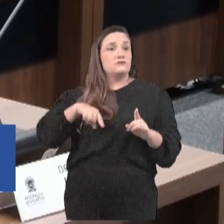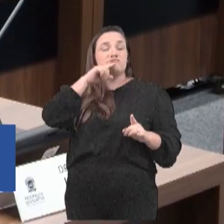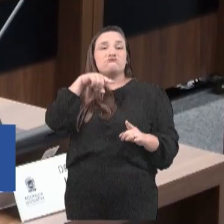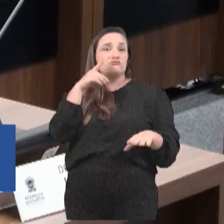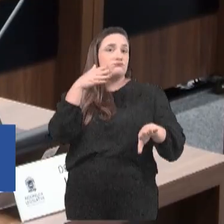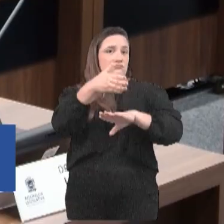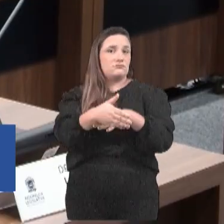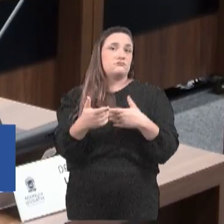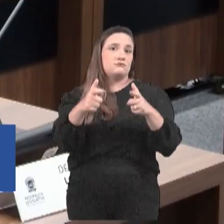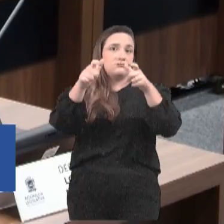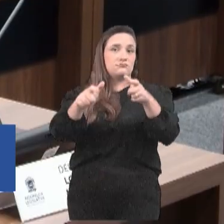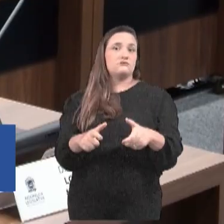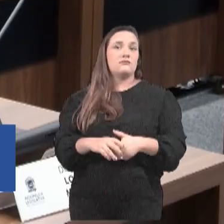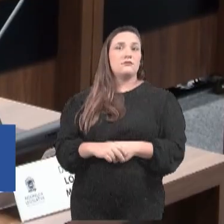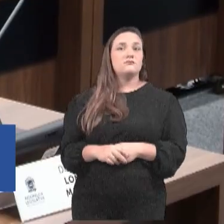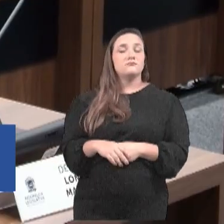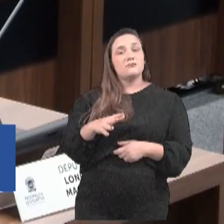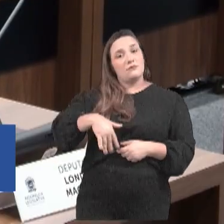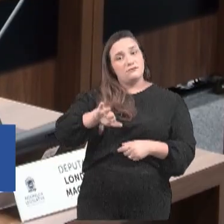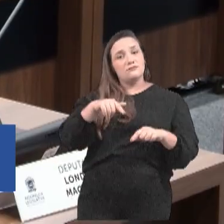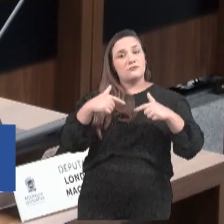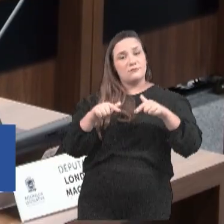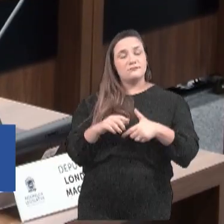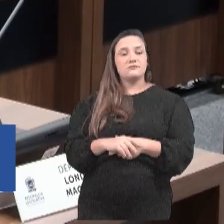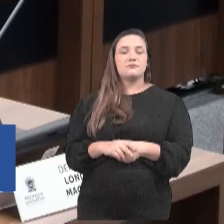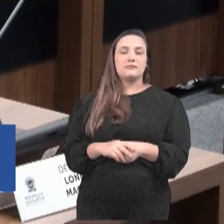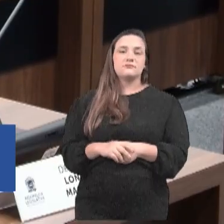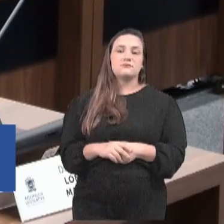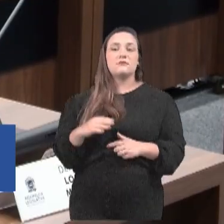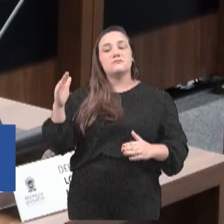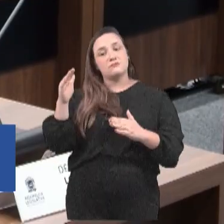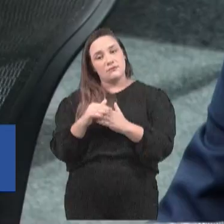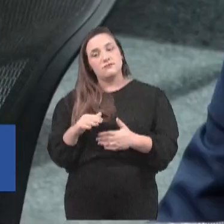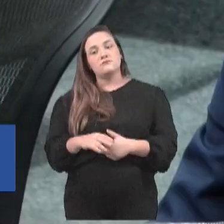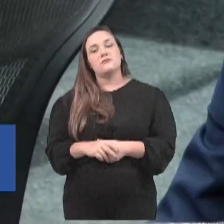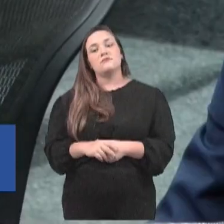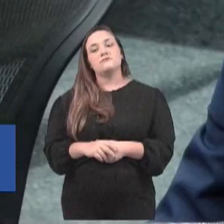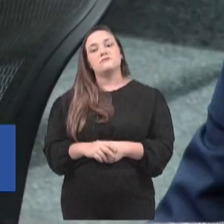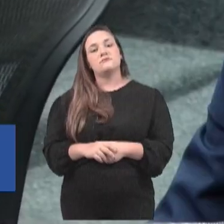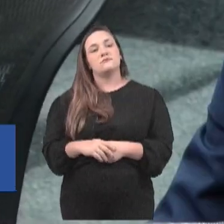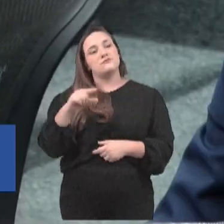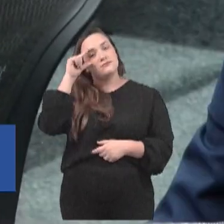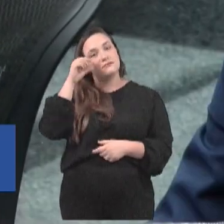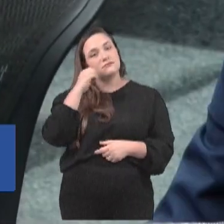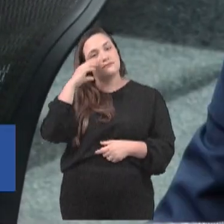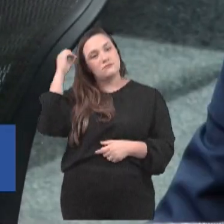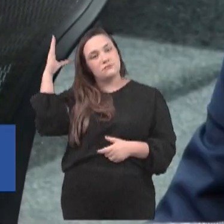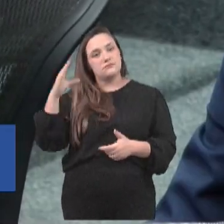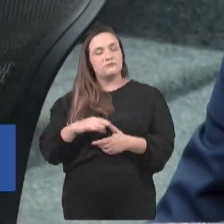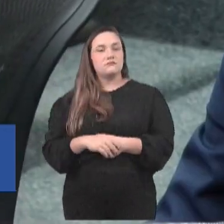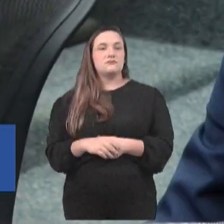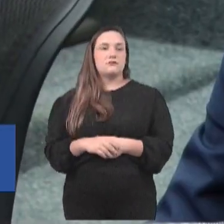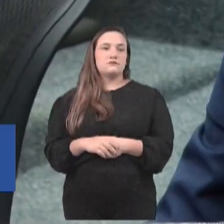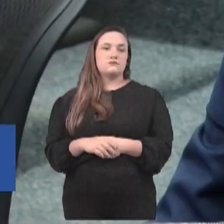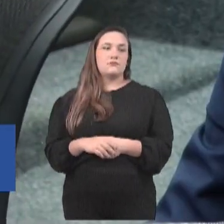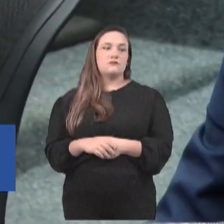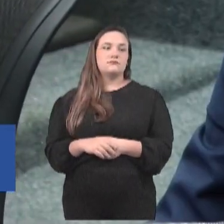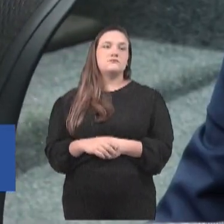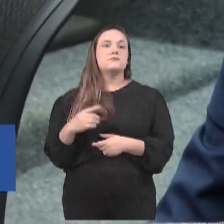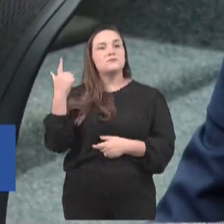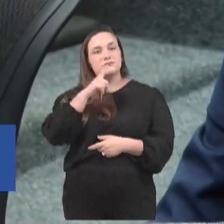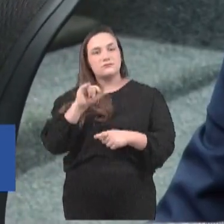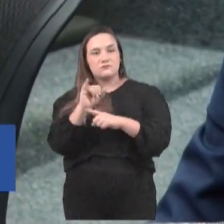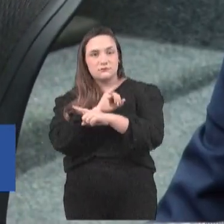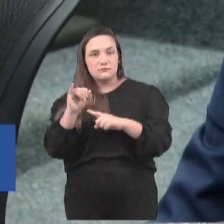poder adentrar o espaço do seu trabalho, até que depois Pedro Ocean, que o sucedeu, encontrou